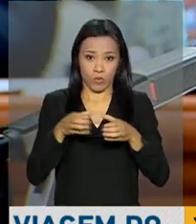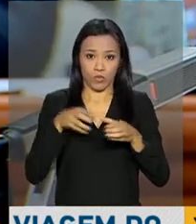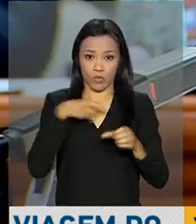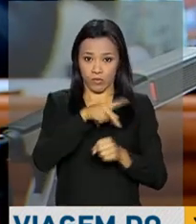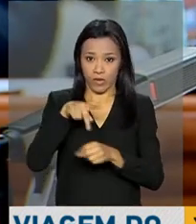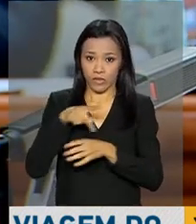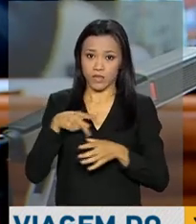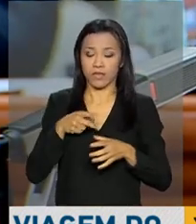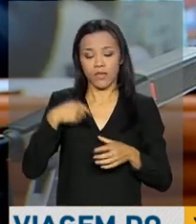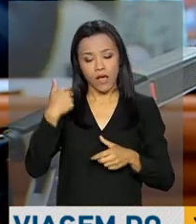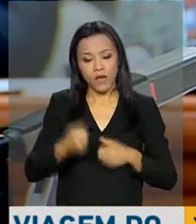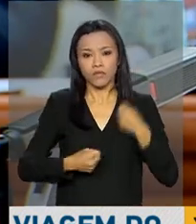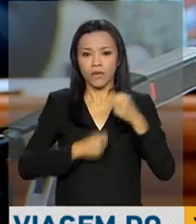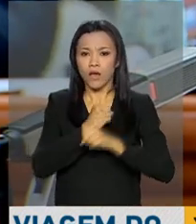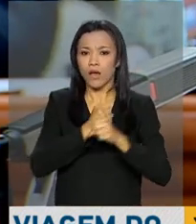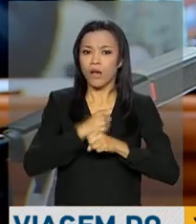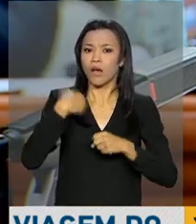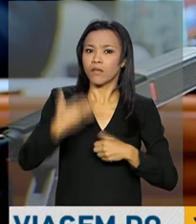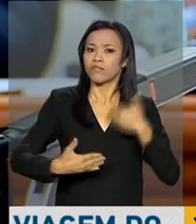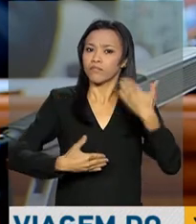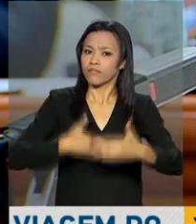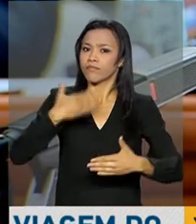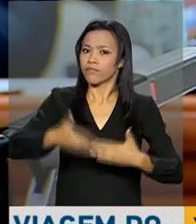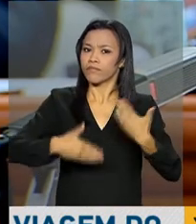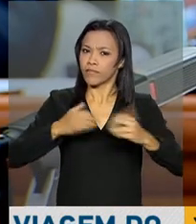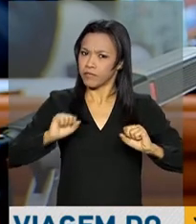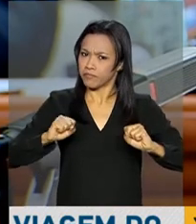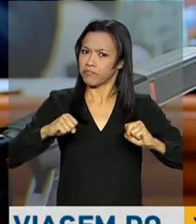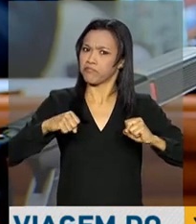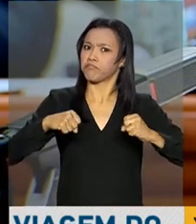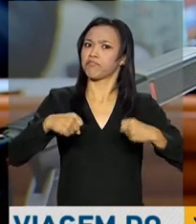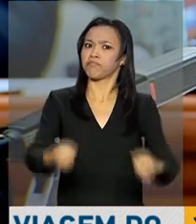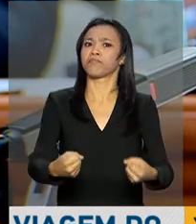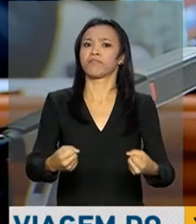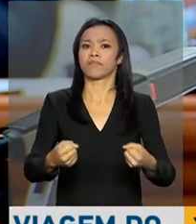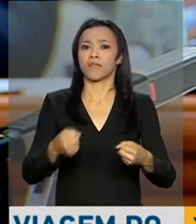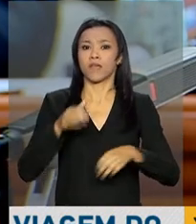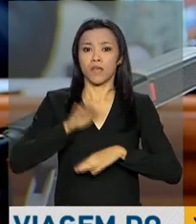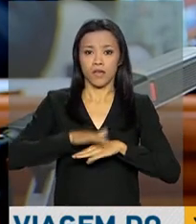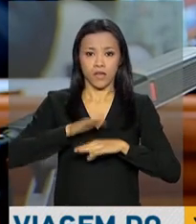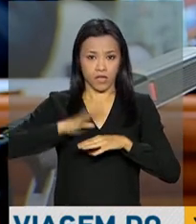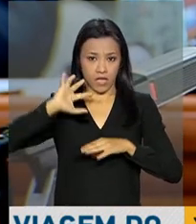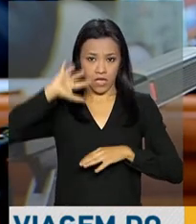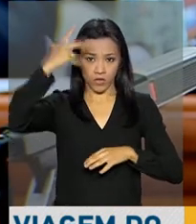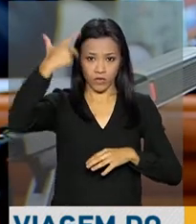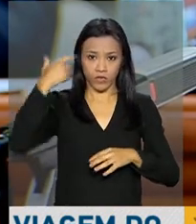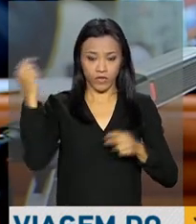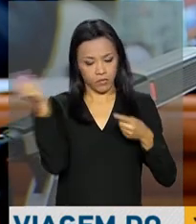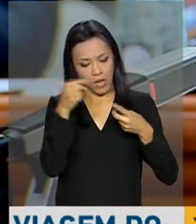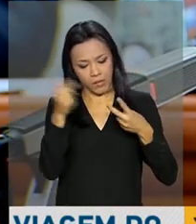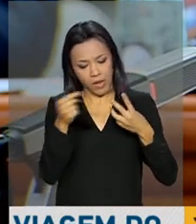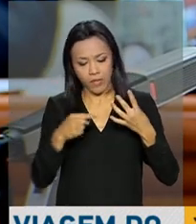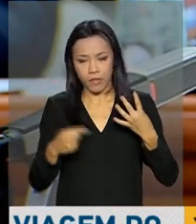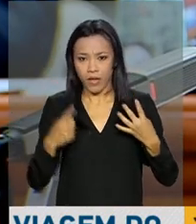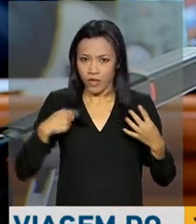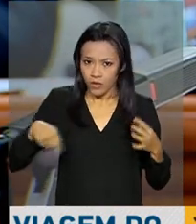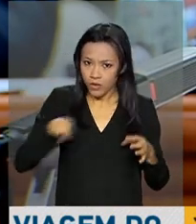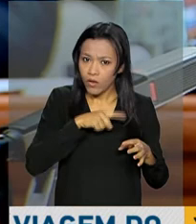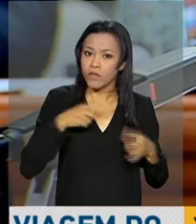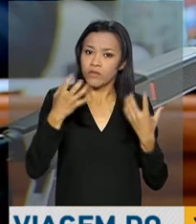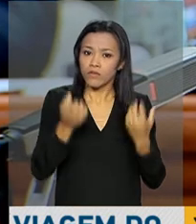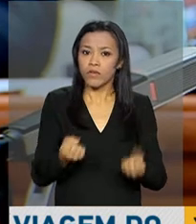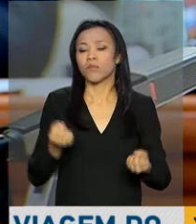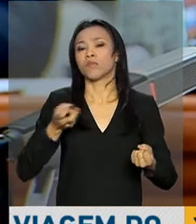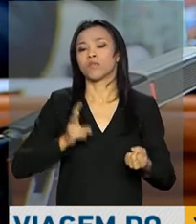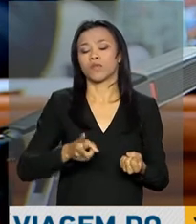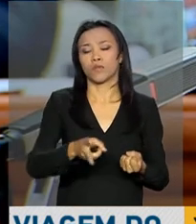não governamental vem ganhando força. Após nossas deliberações, daremos continuidade à